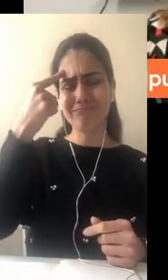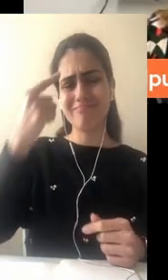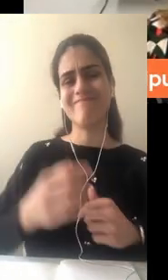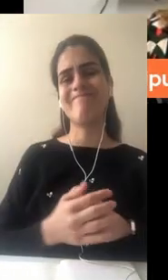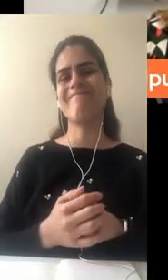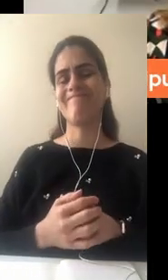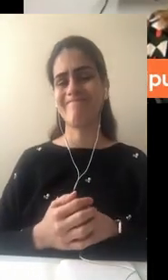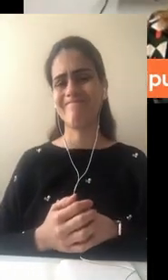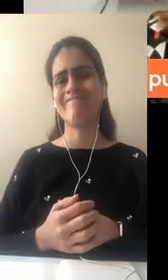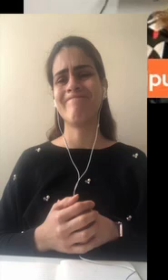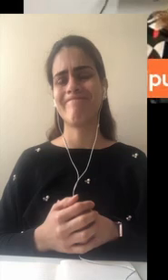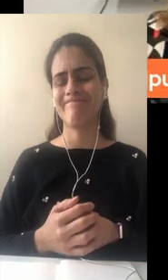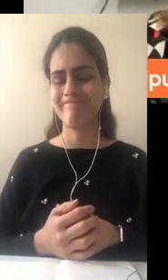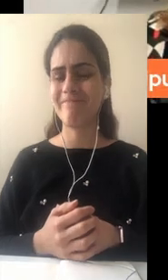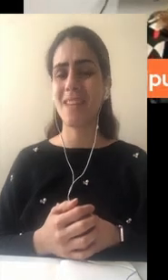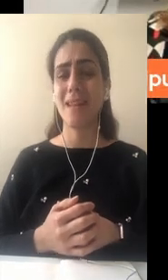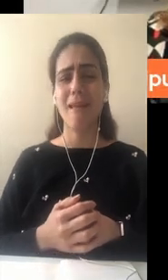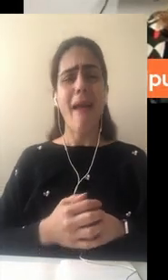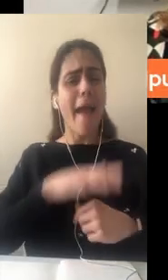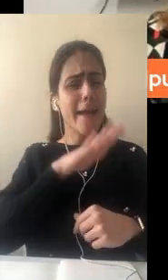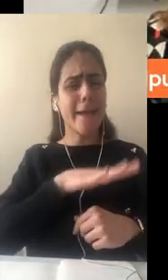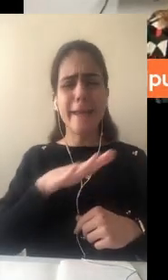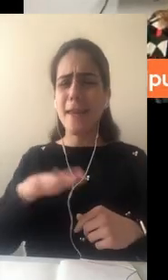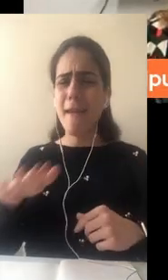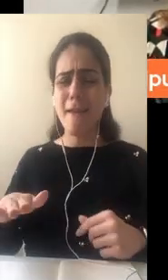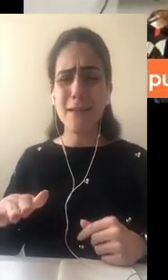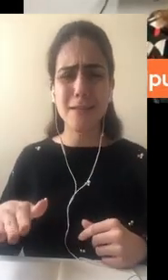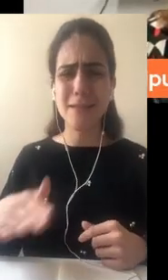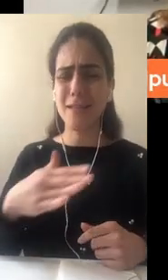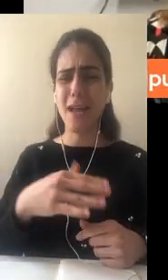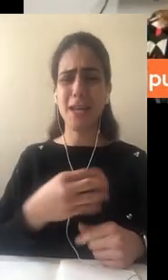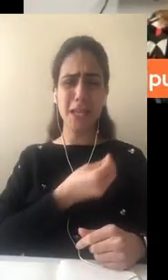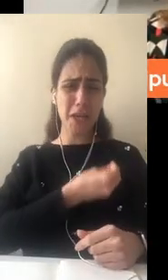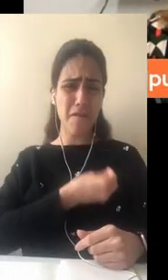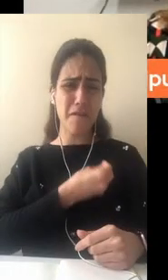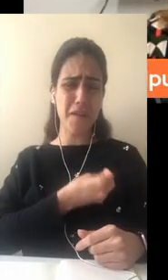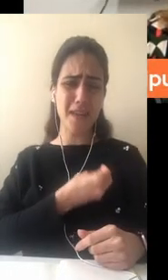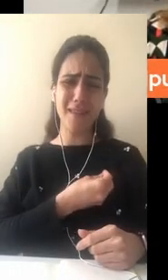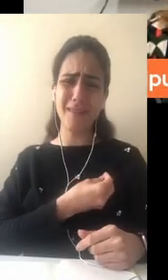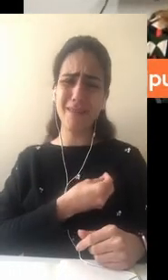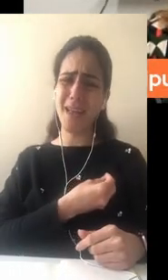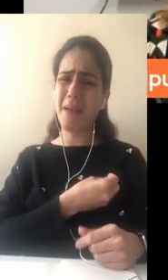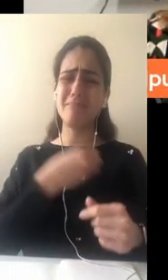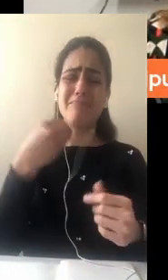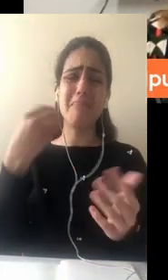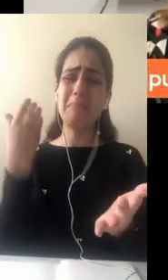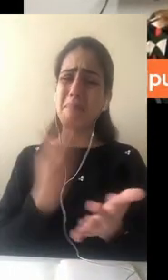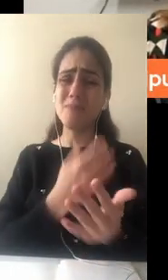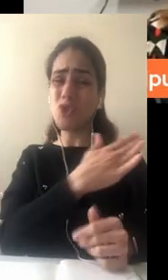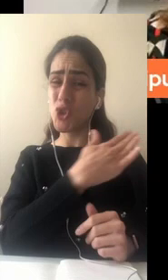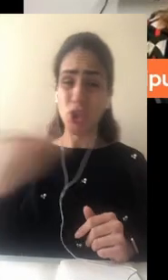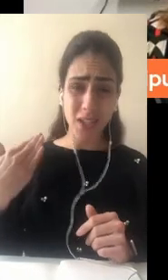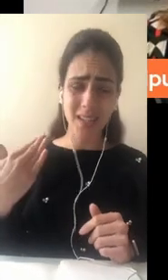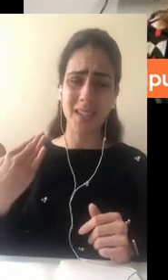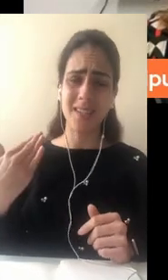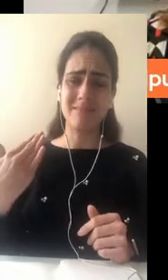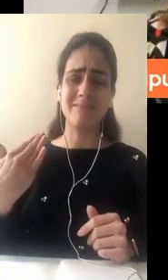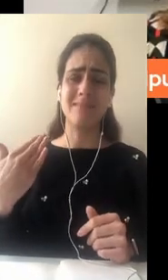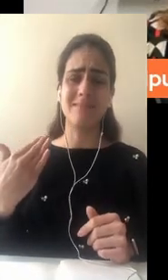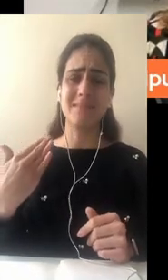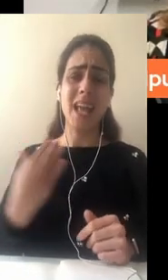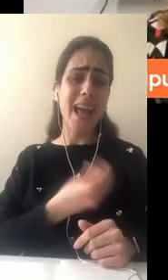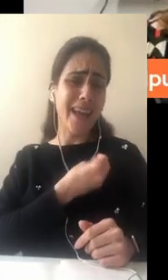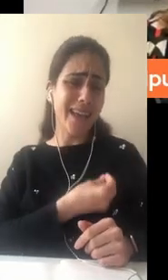balela. Uhum, Número de suicídio na infância cresce. Número uhum. de jovens e crianças que têm